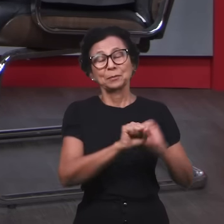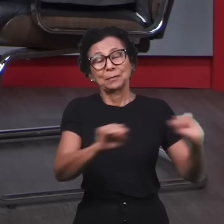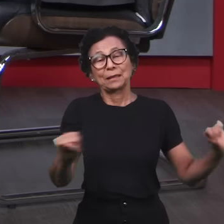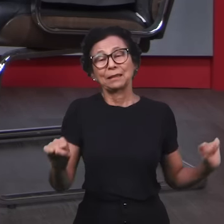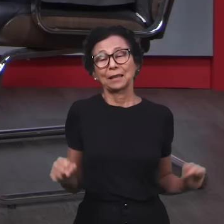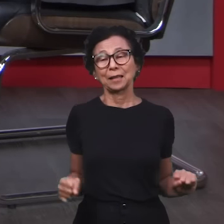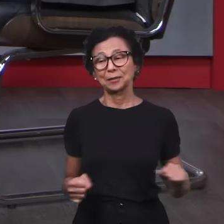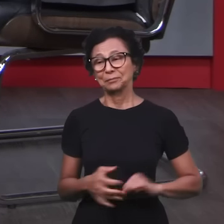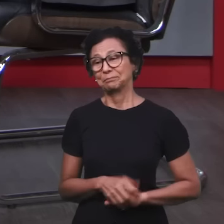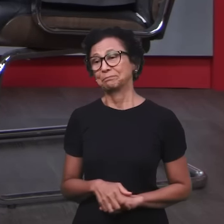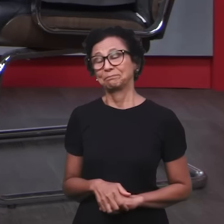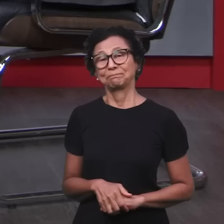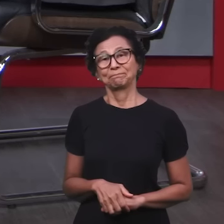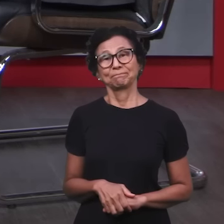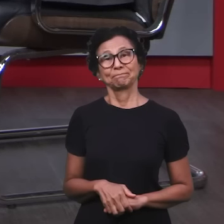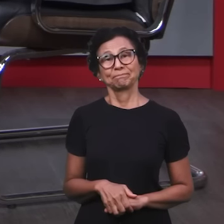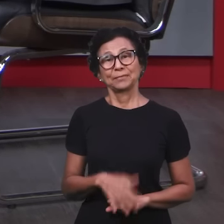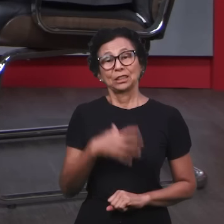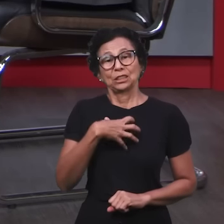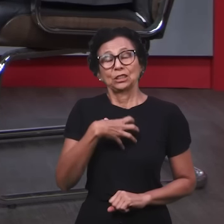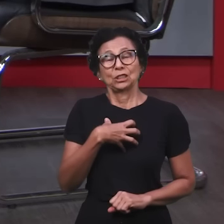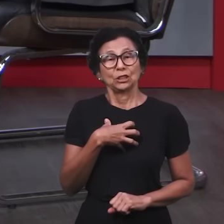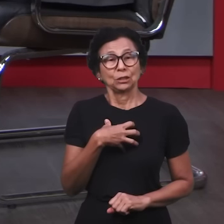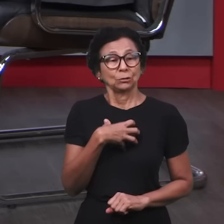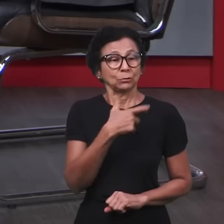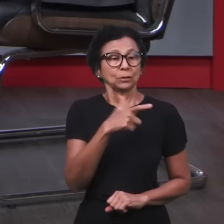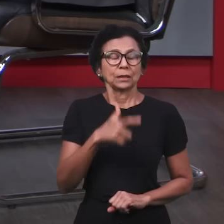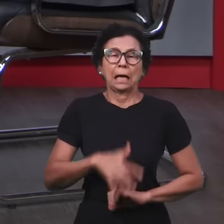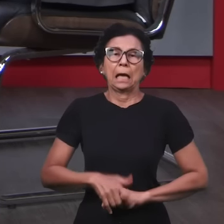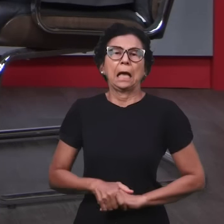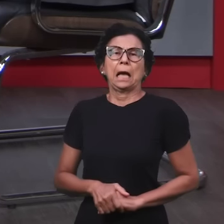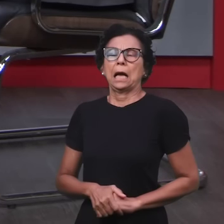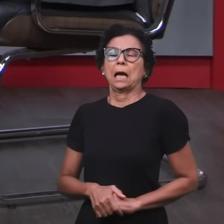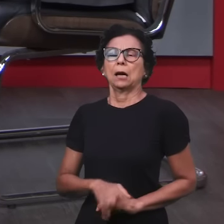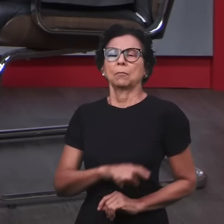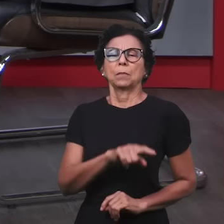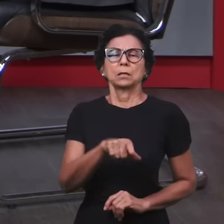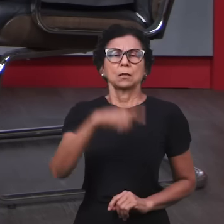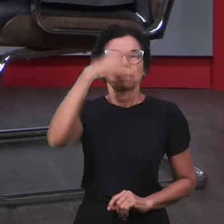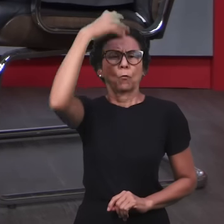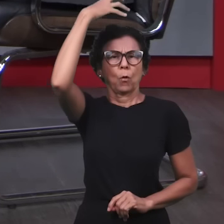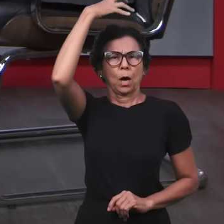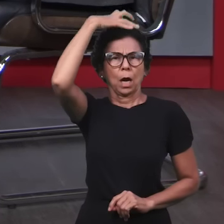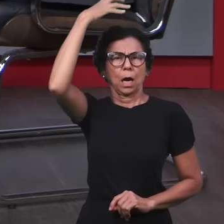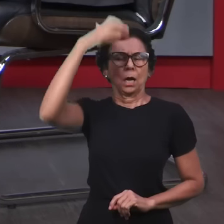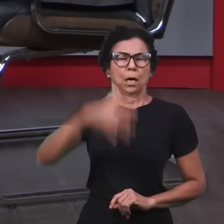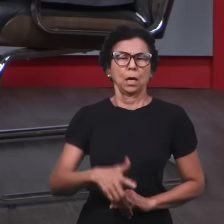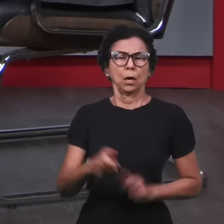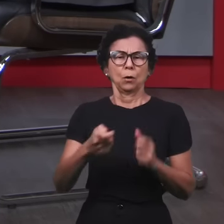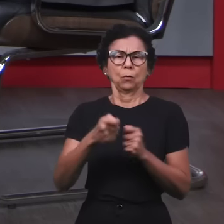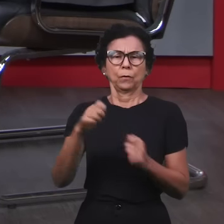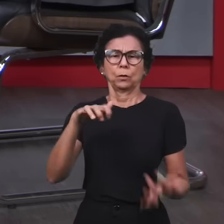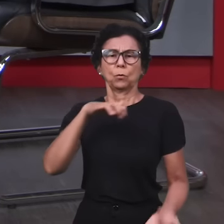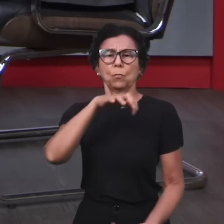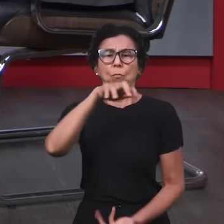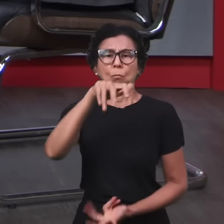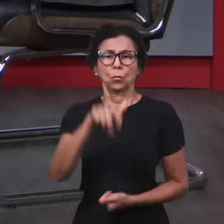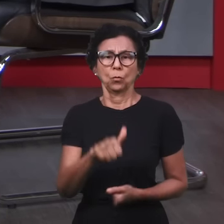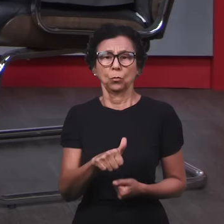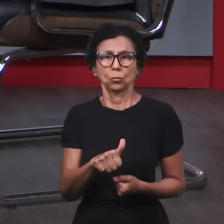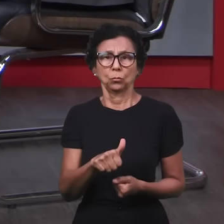nenhum. Mas foi o quê? Foi o rei do mundo. Tá aí agora. Agora acabou. Então, quer dizer, isso